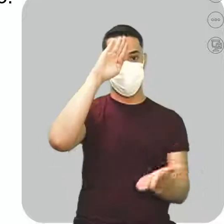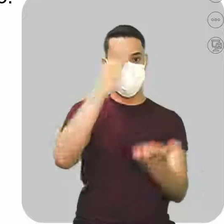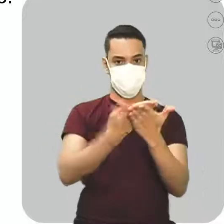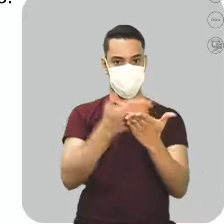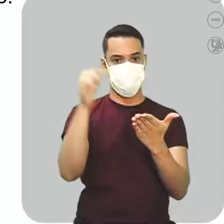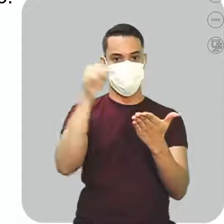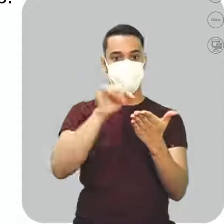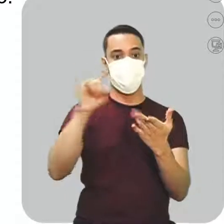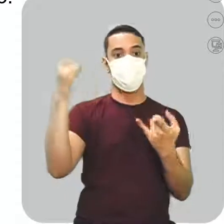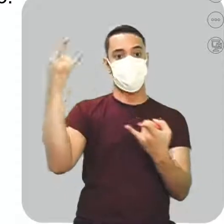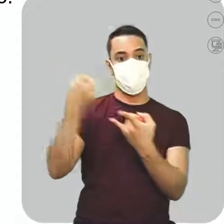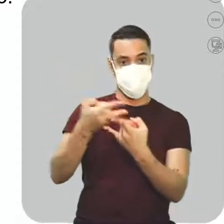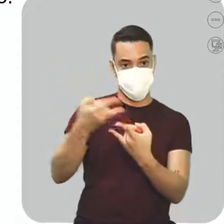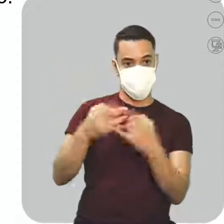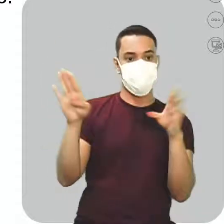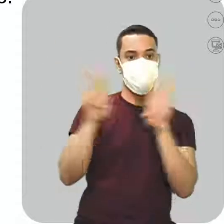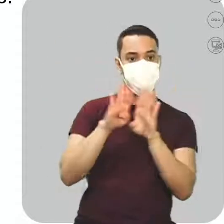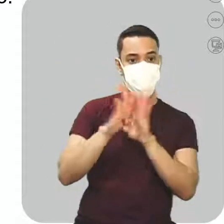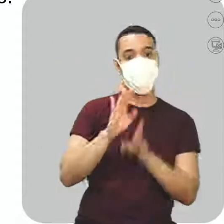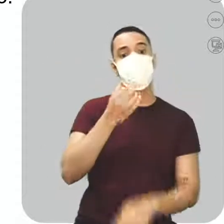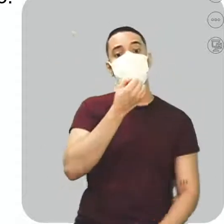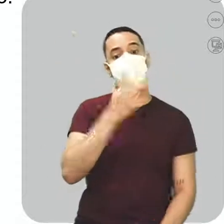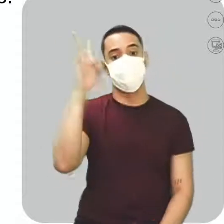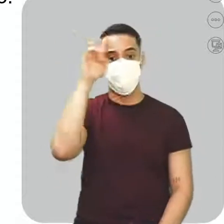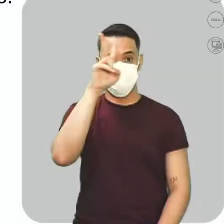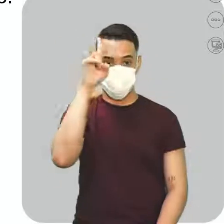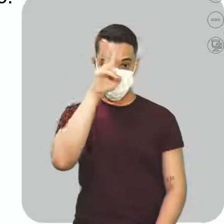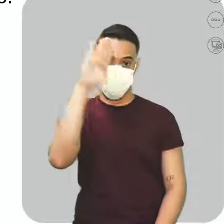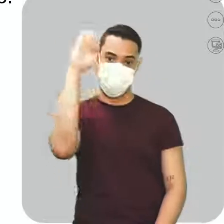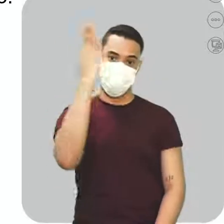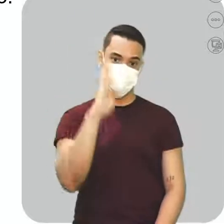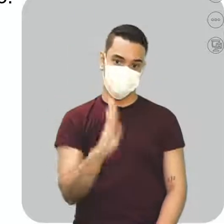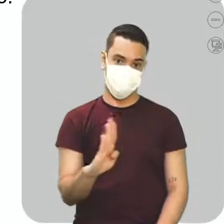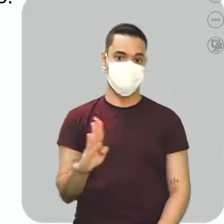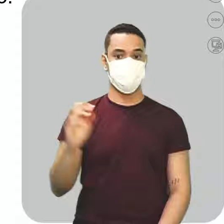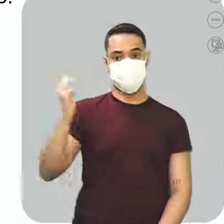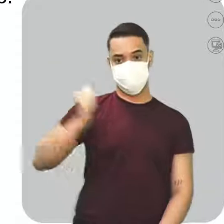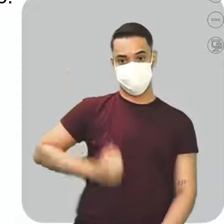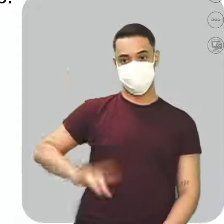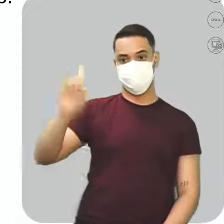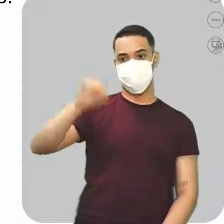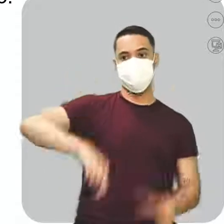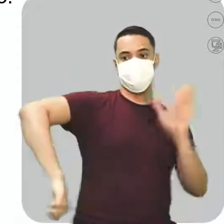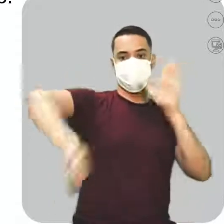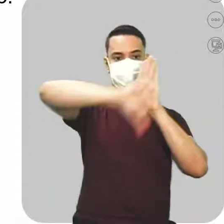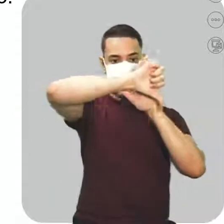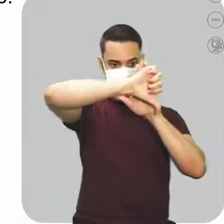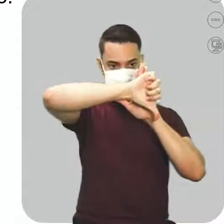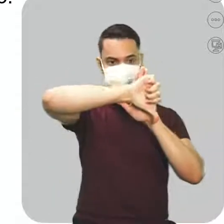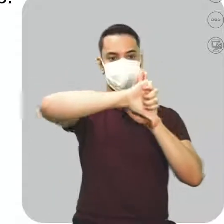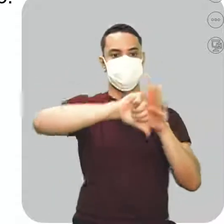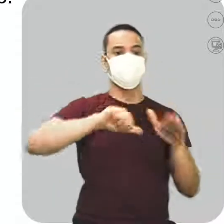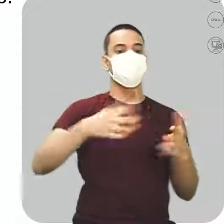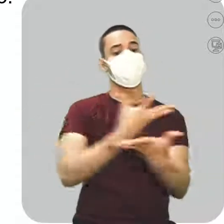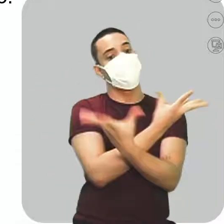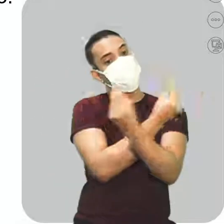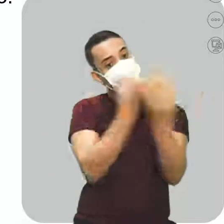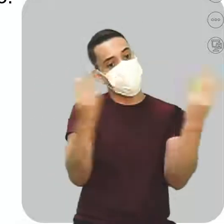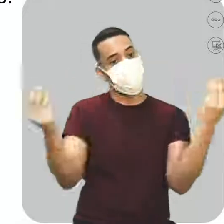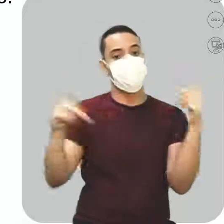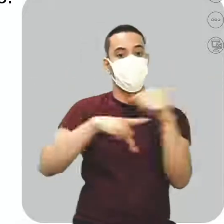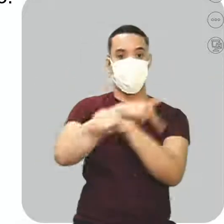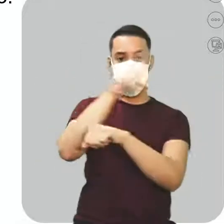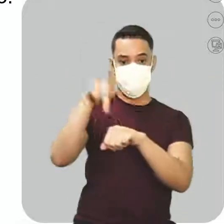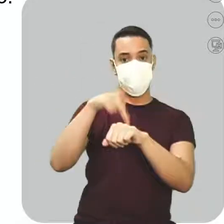confiáveis. Vale lembrar que no Brasil o aborto é considerado crime, enquanto em muitos